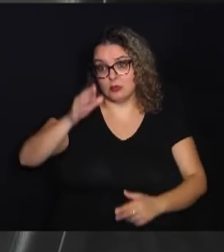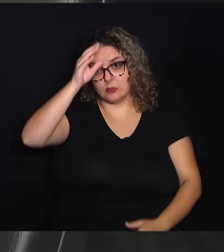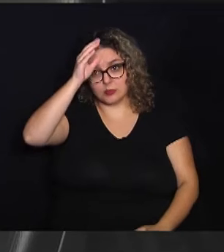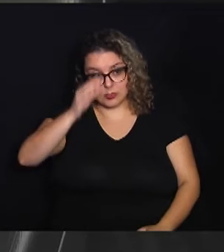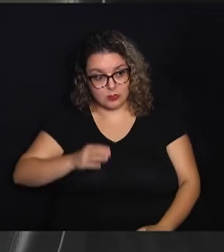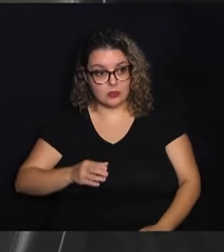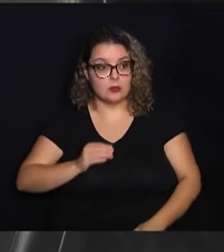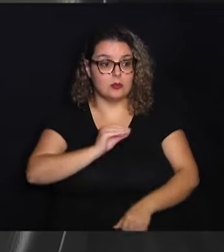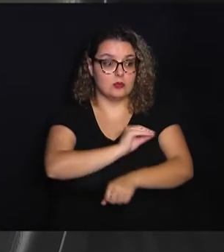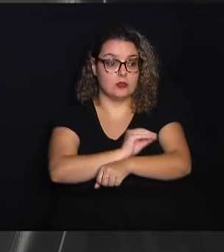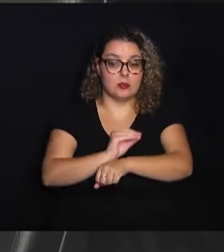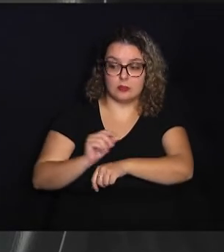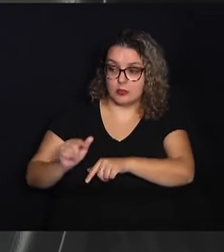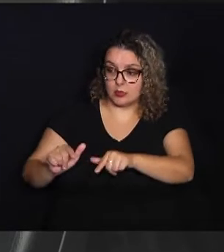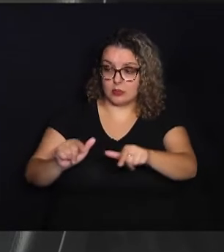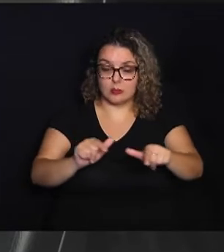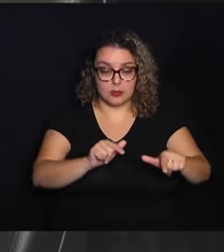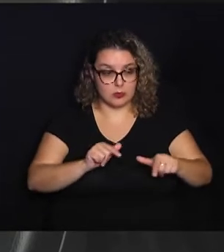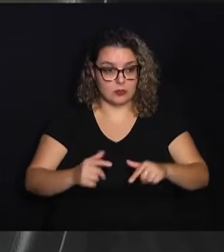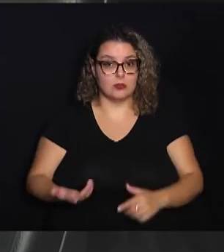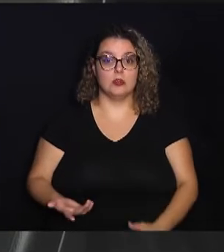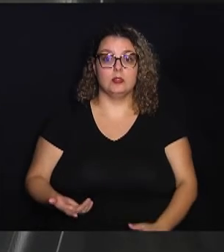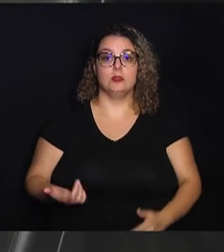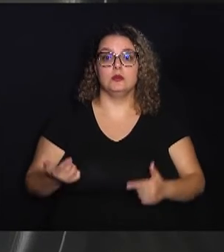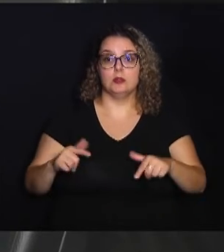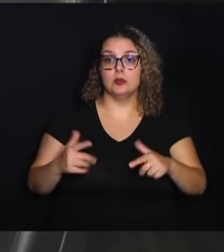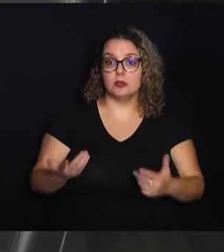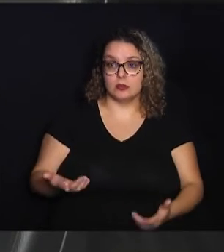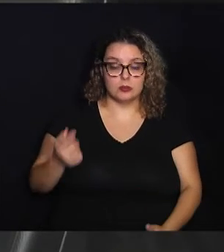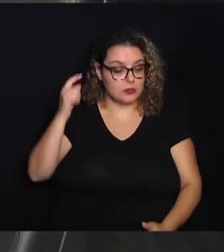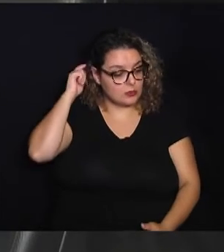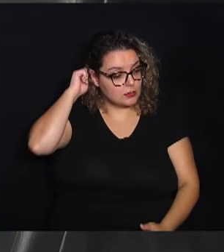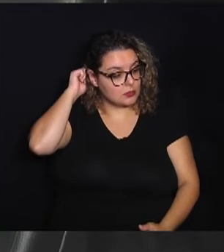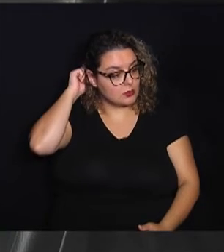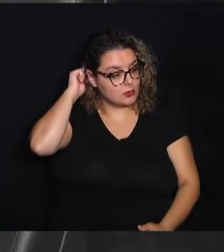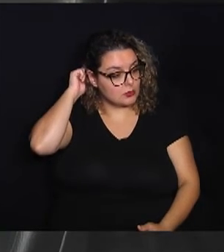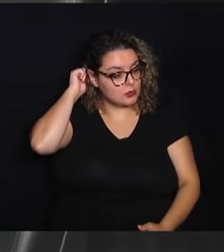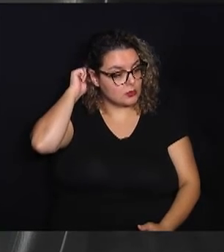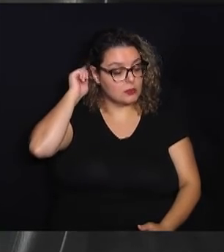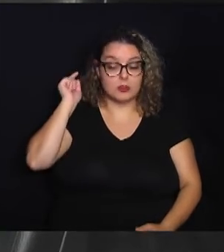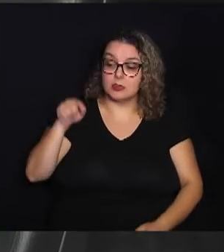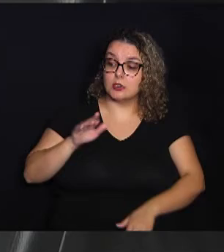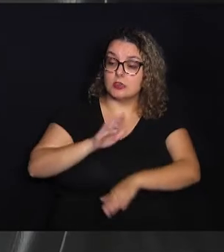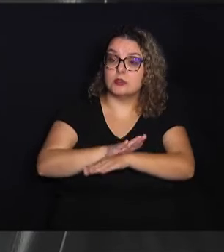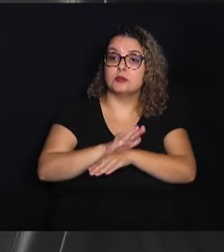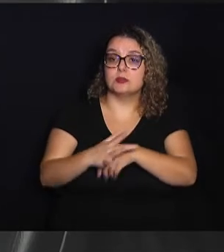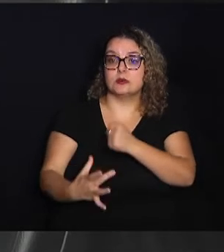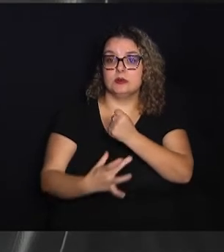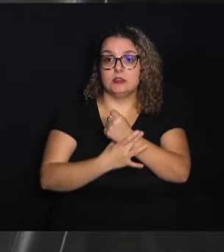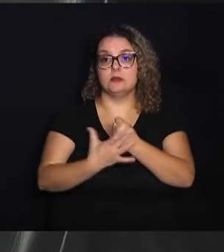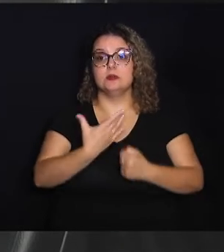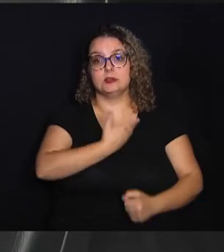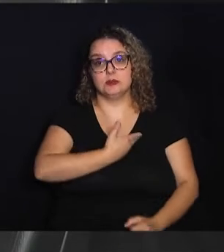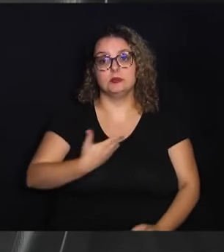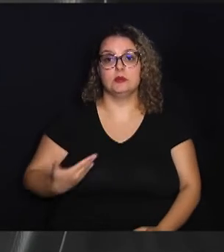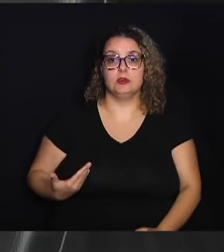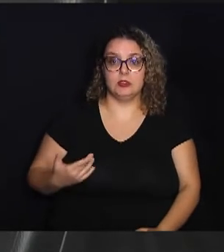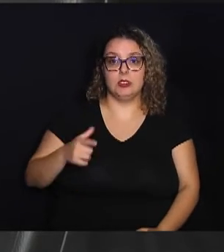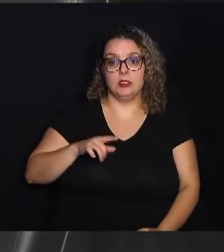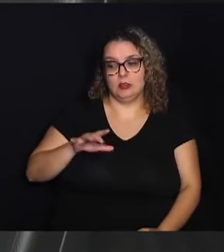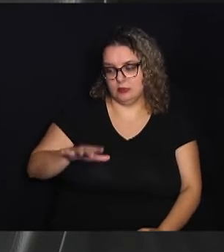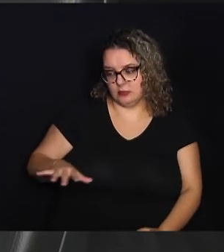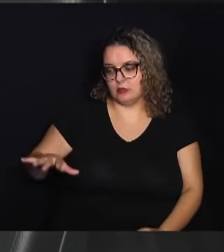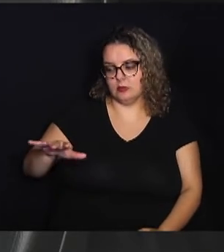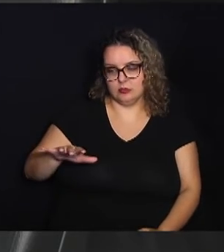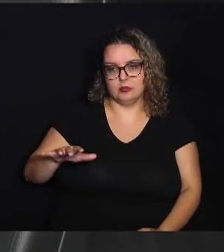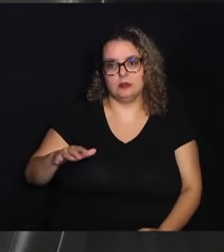ali do patrimônio também daquele local, e ele também contribui na segurança pública. A segurança pública tem os seus entes que estão